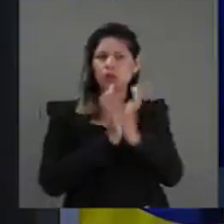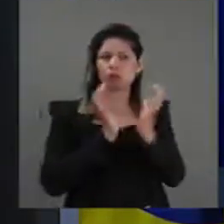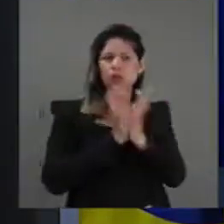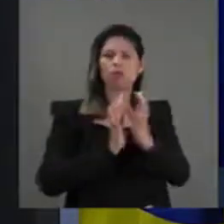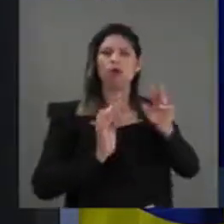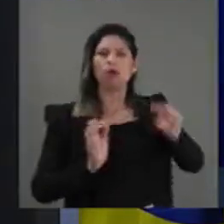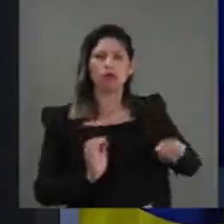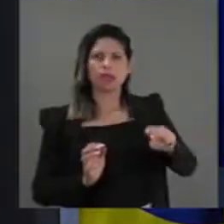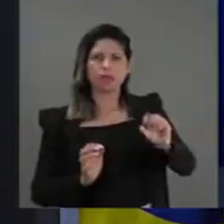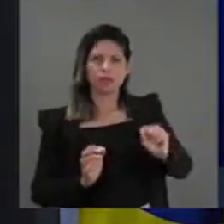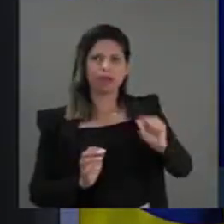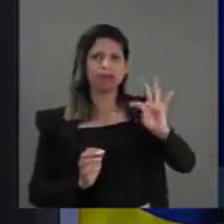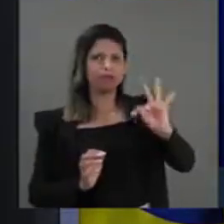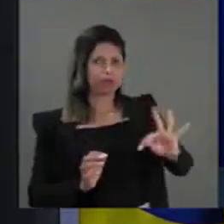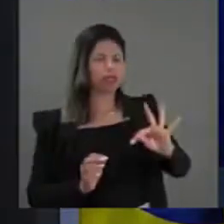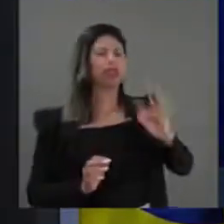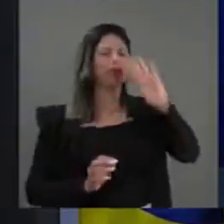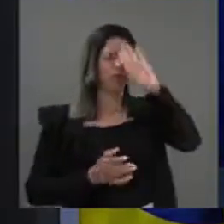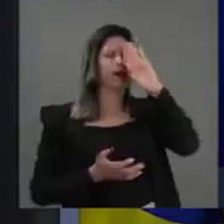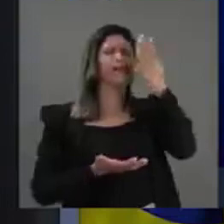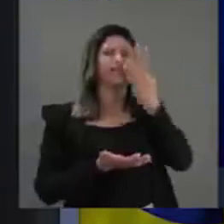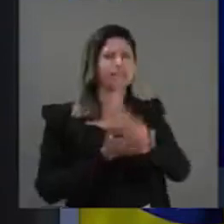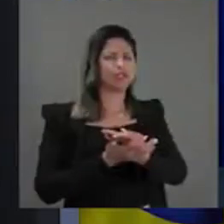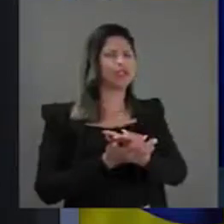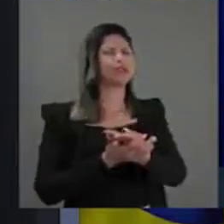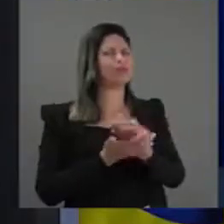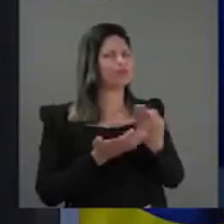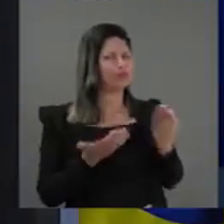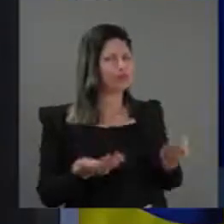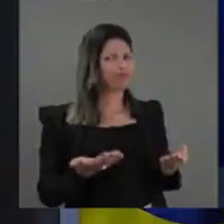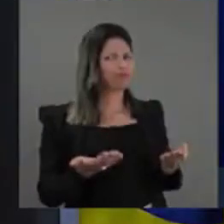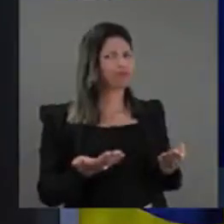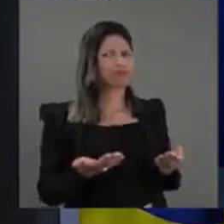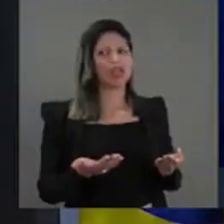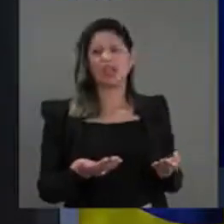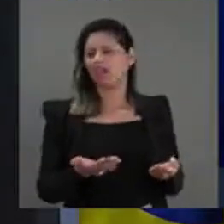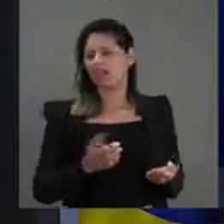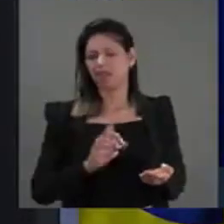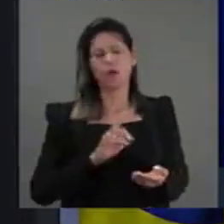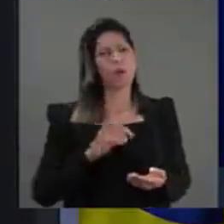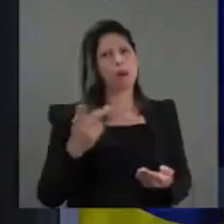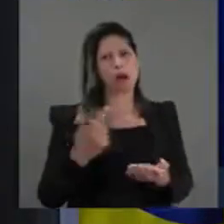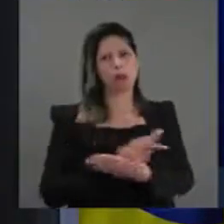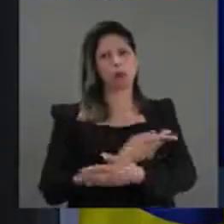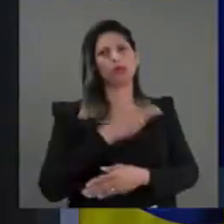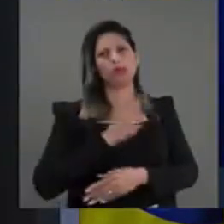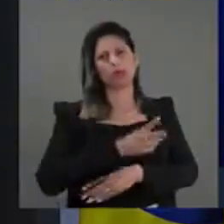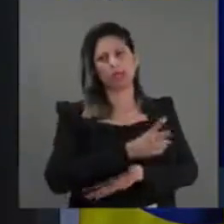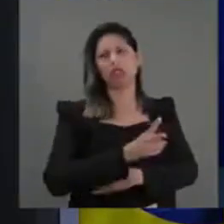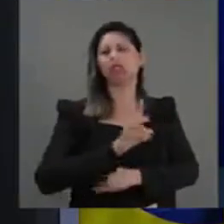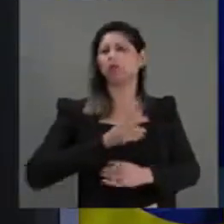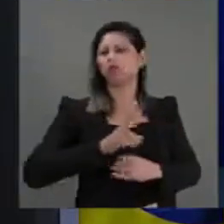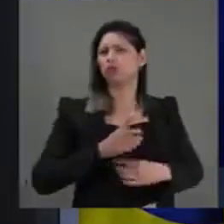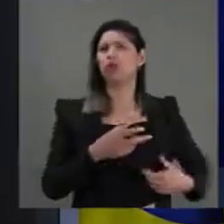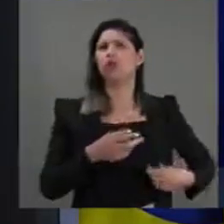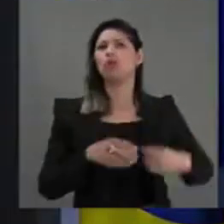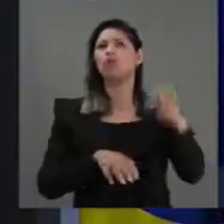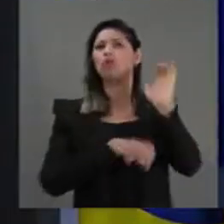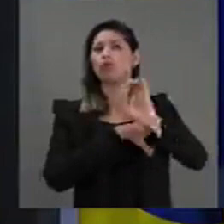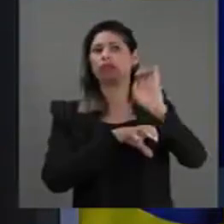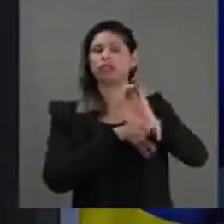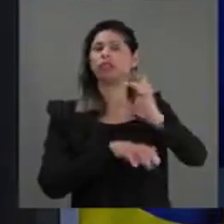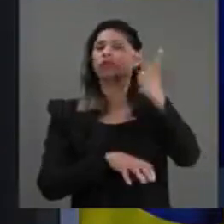mais ideológico, que esse tipo de aberração não esteja acontecendo no estado do Ceará com